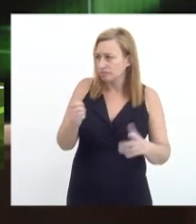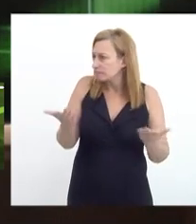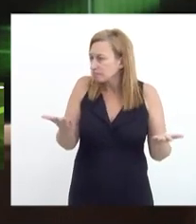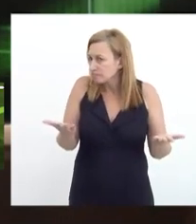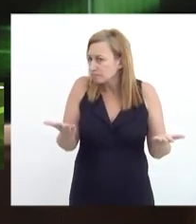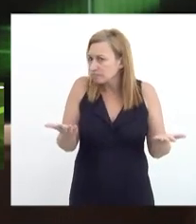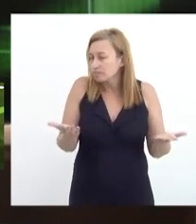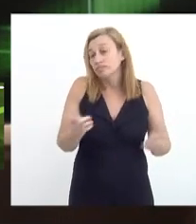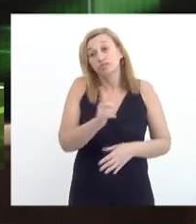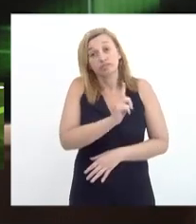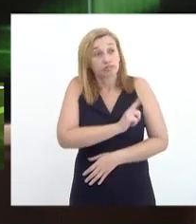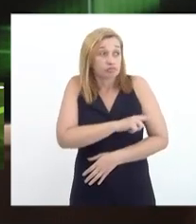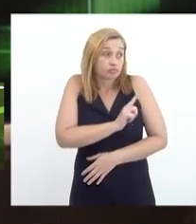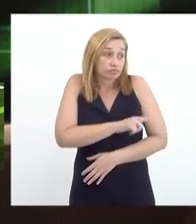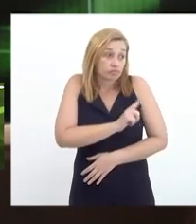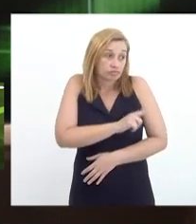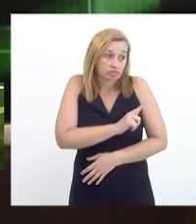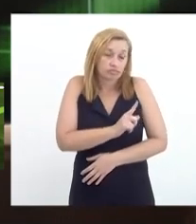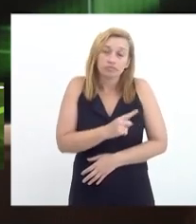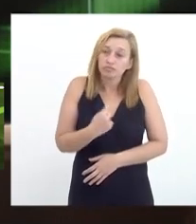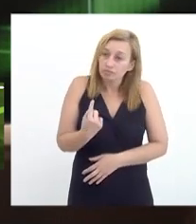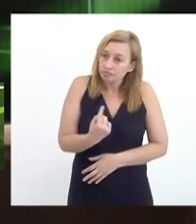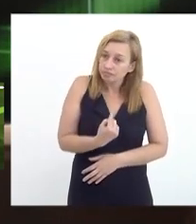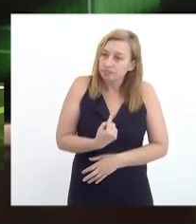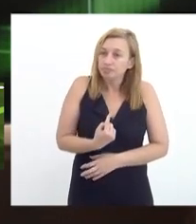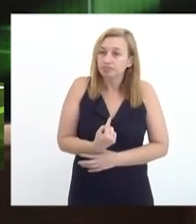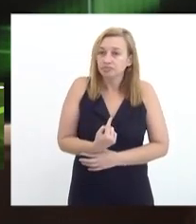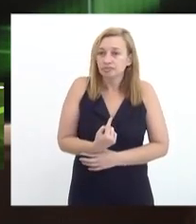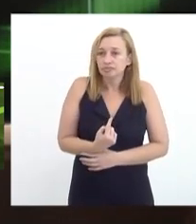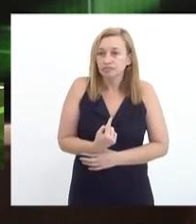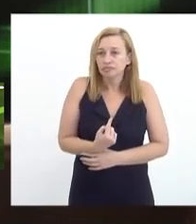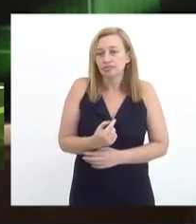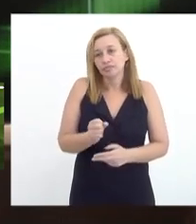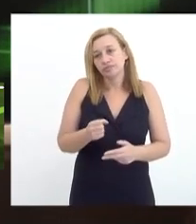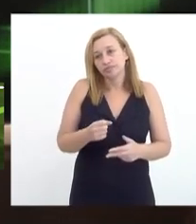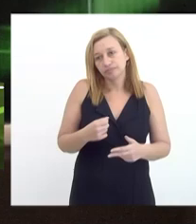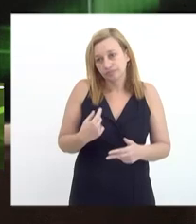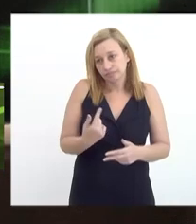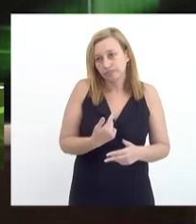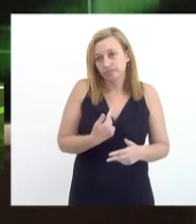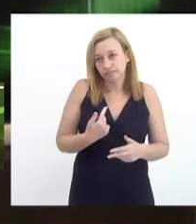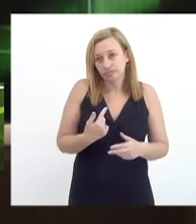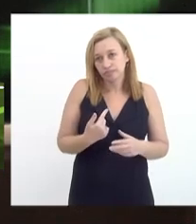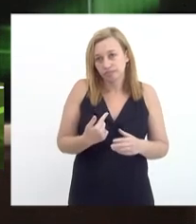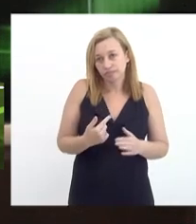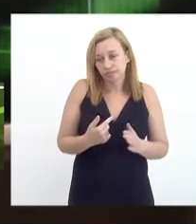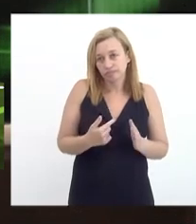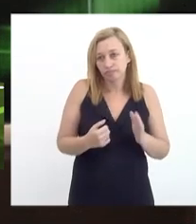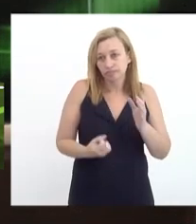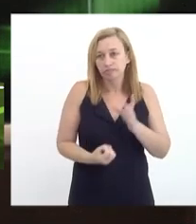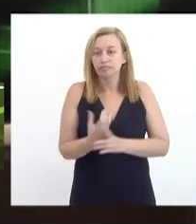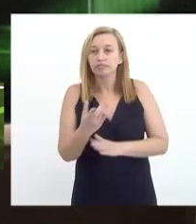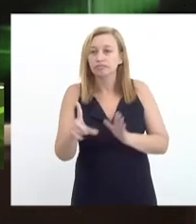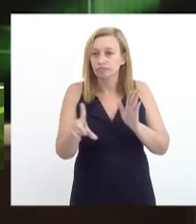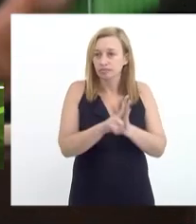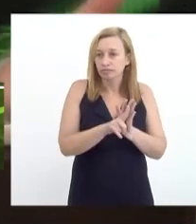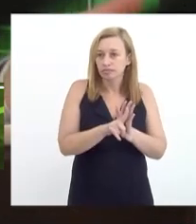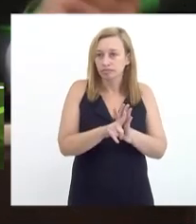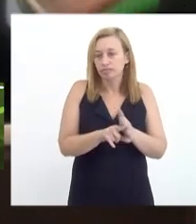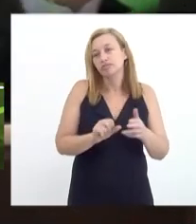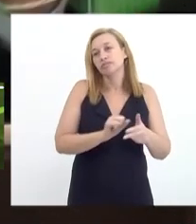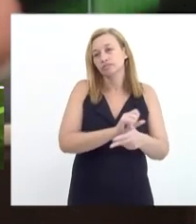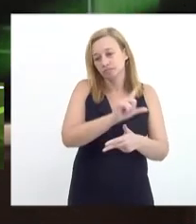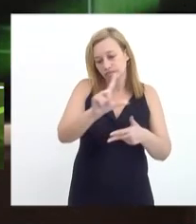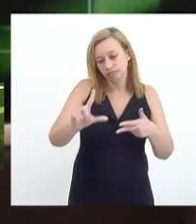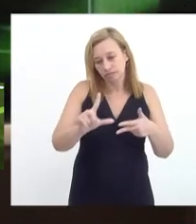É o gestor Nós corremos Para Para o legislativo A gente pode aqui Propor Fazer Avançar Mas o